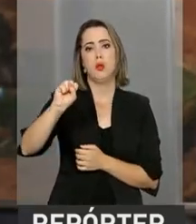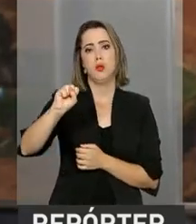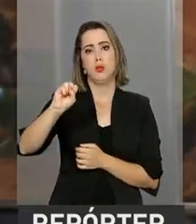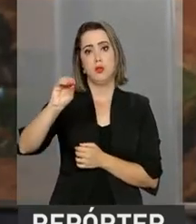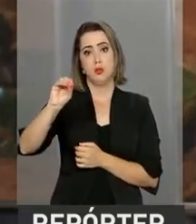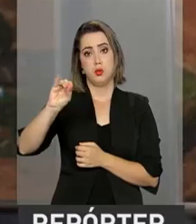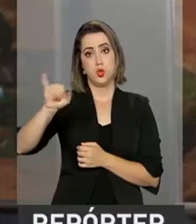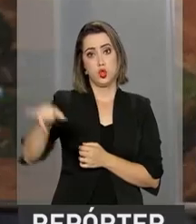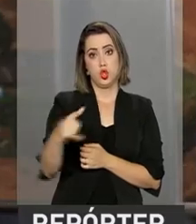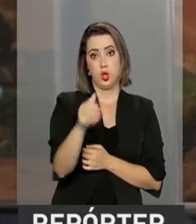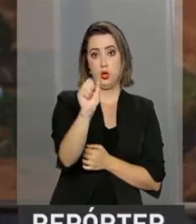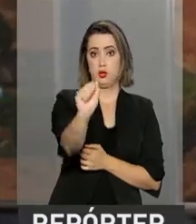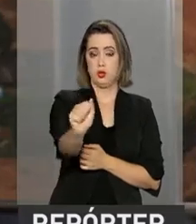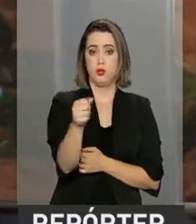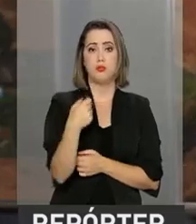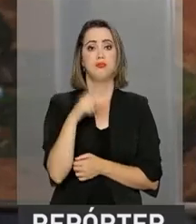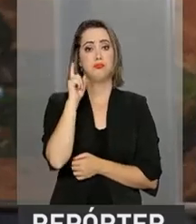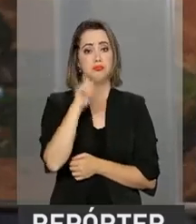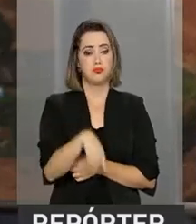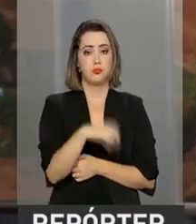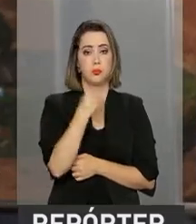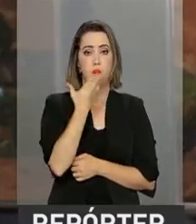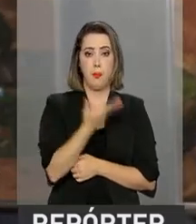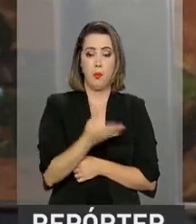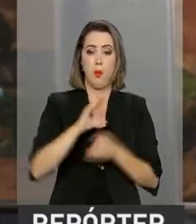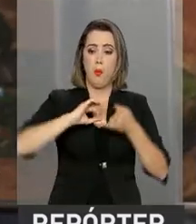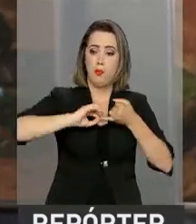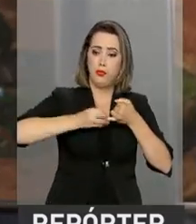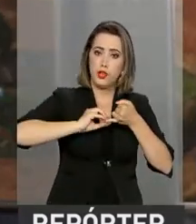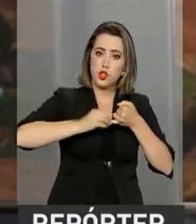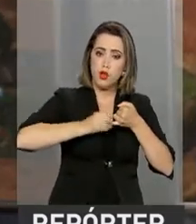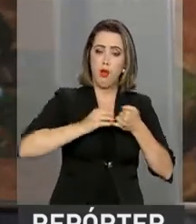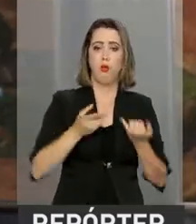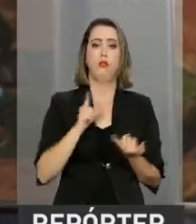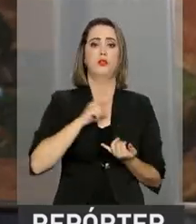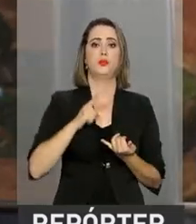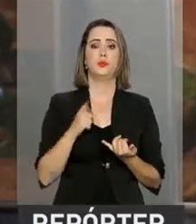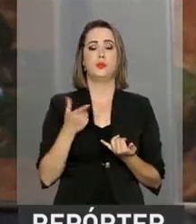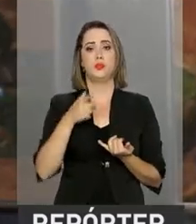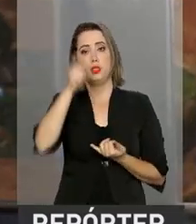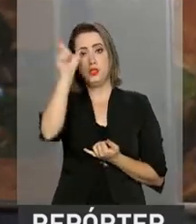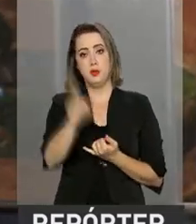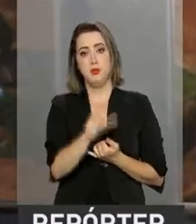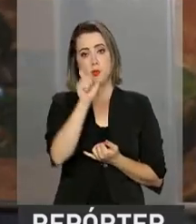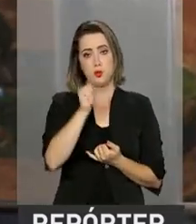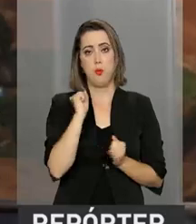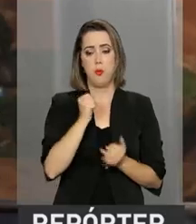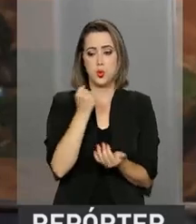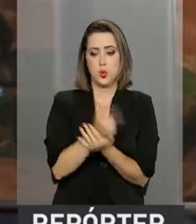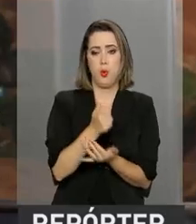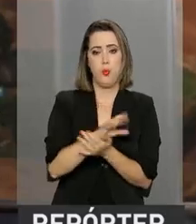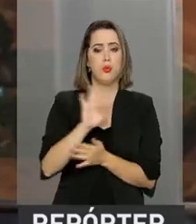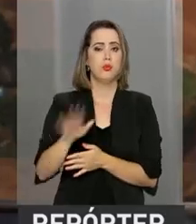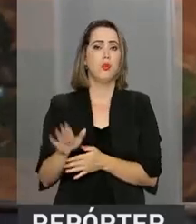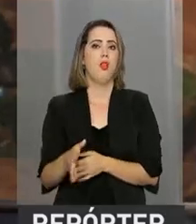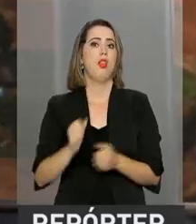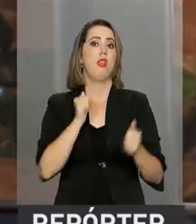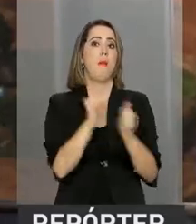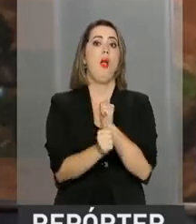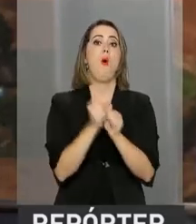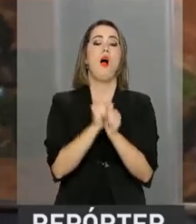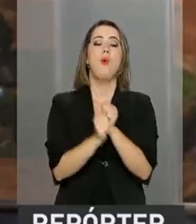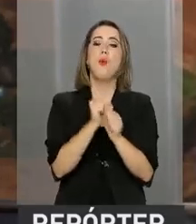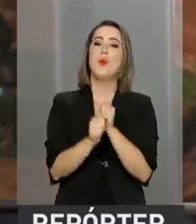das carnes. Traz uma boas projeções do feijão que tem impactos para todo o consumidor também pro arroz que